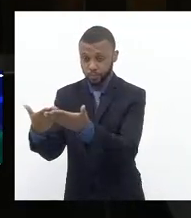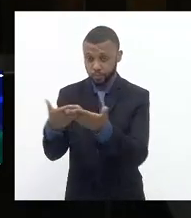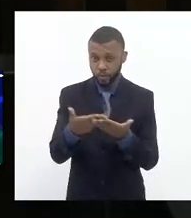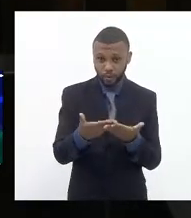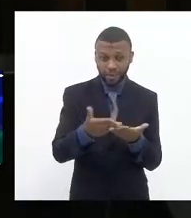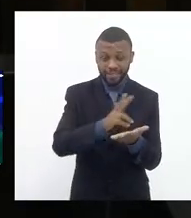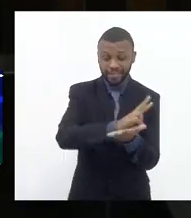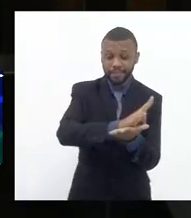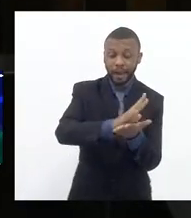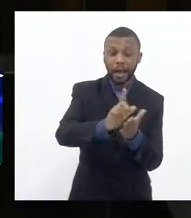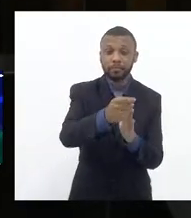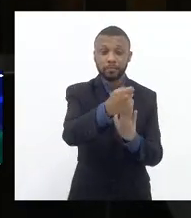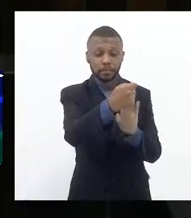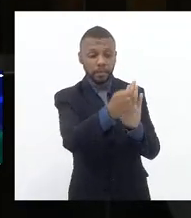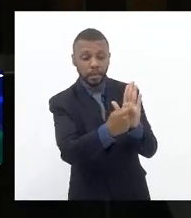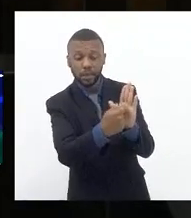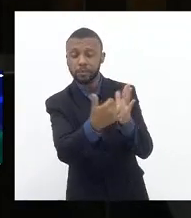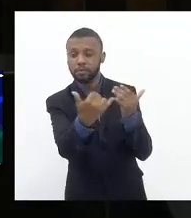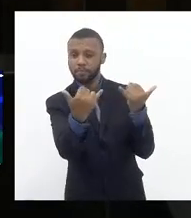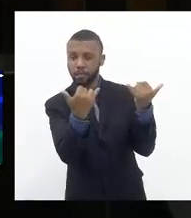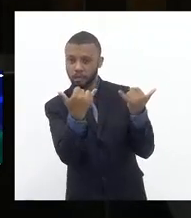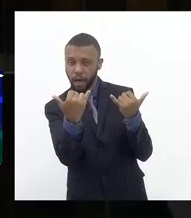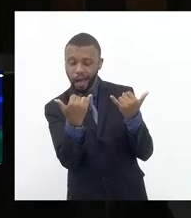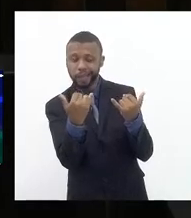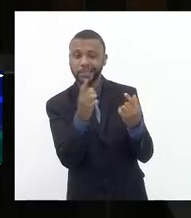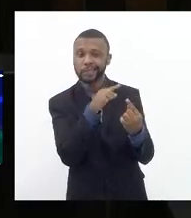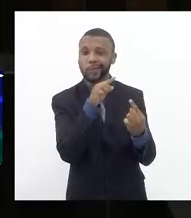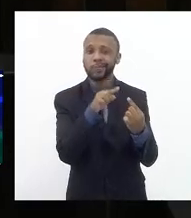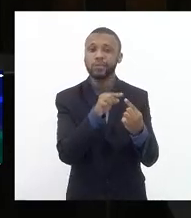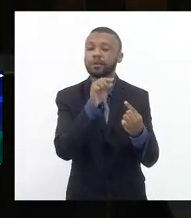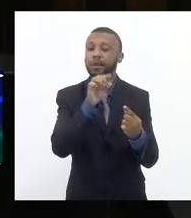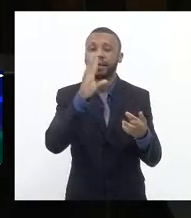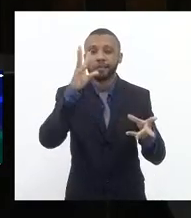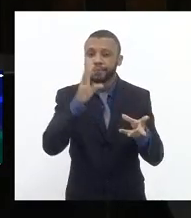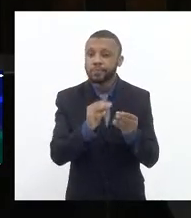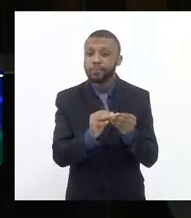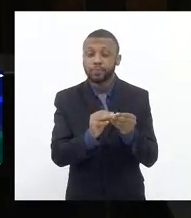mensagens que empobrece os servidores.